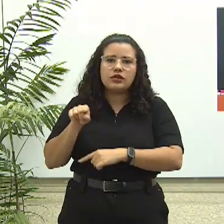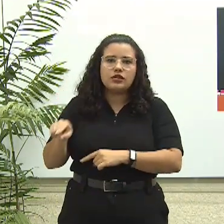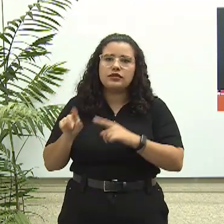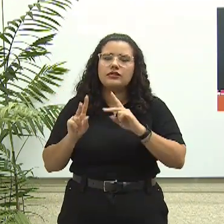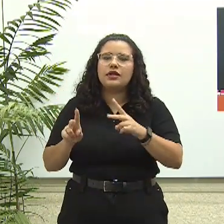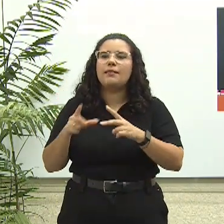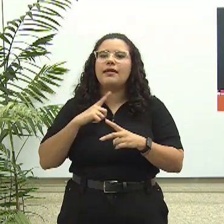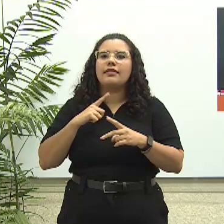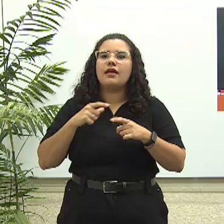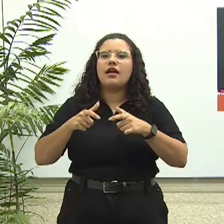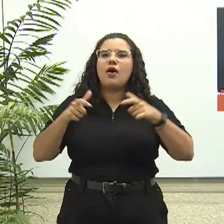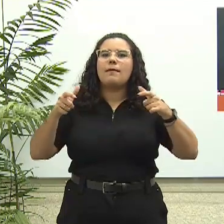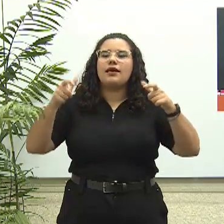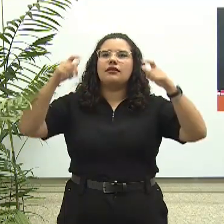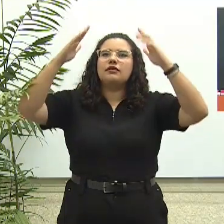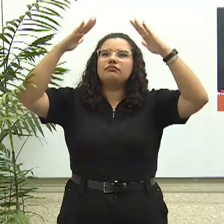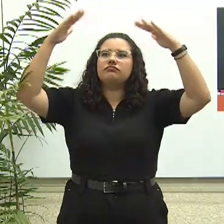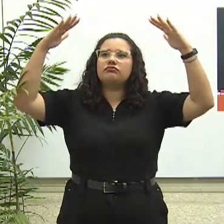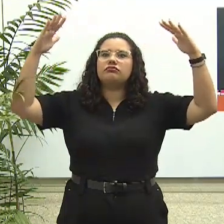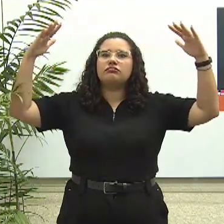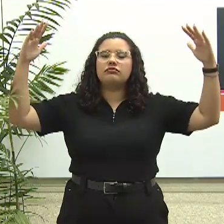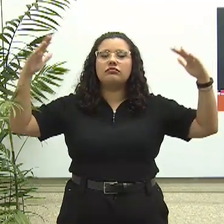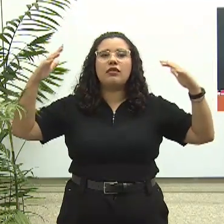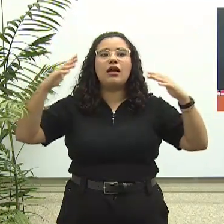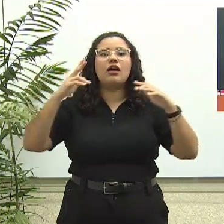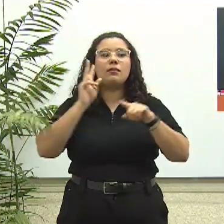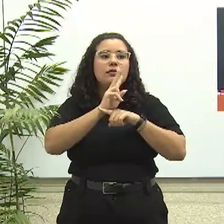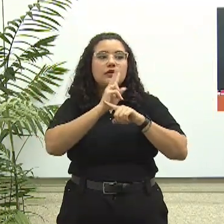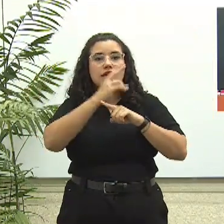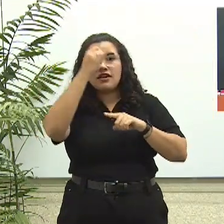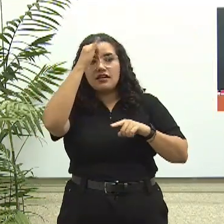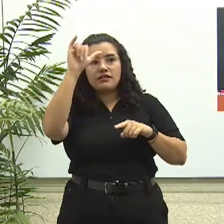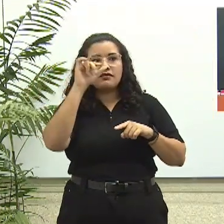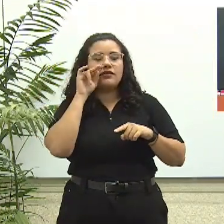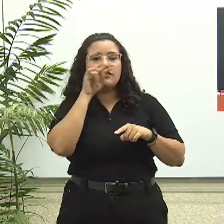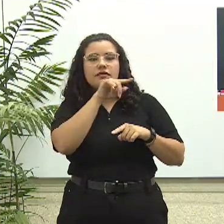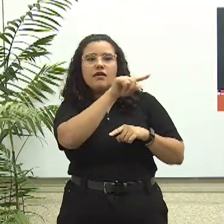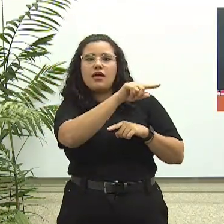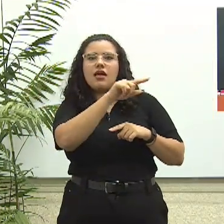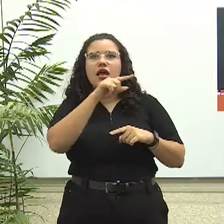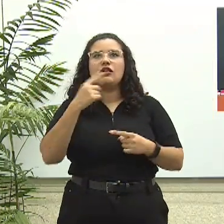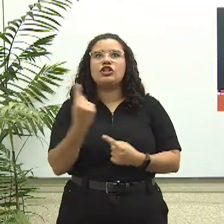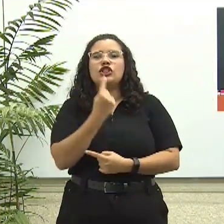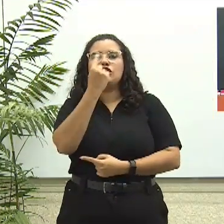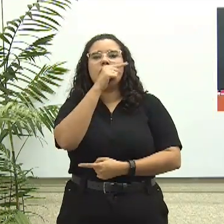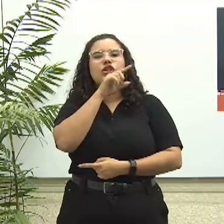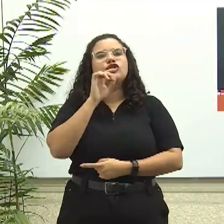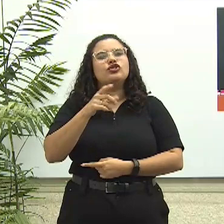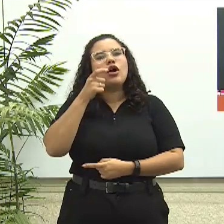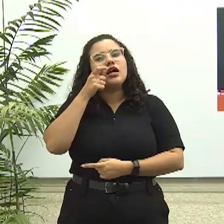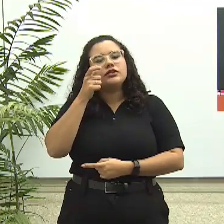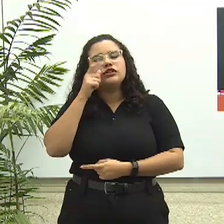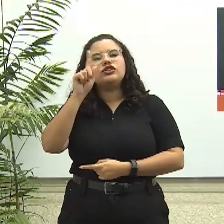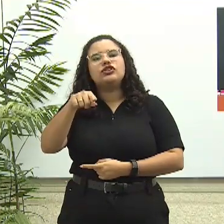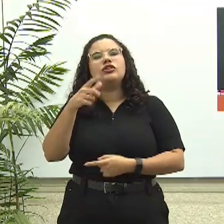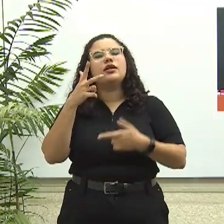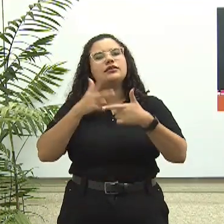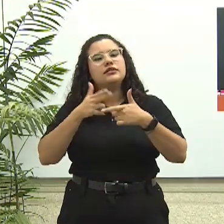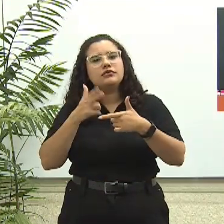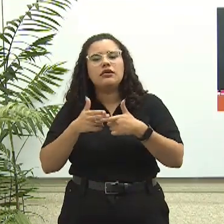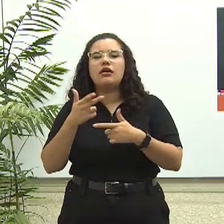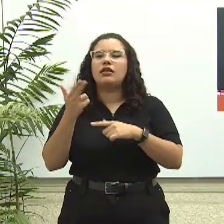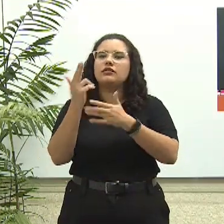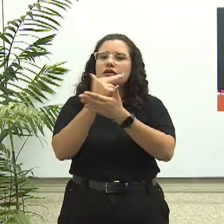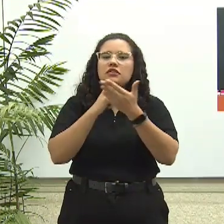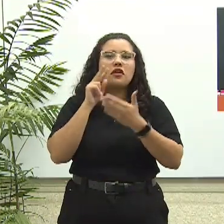aumentando o telhado da casa para ninguém ver que ele é um gigante e ele só fica assistindo séries cartoons eh ele